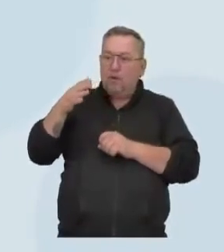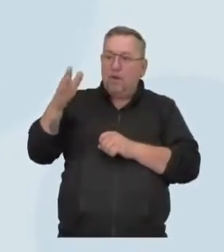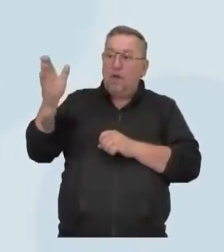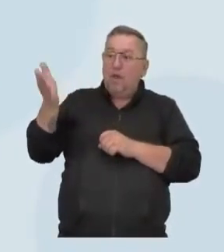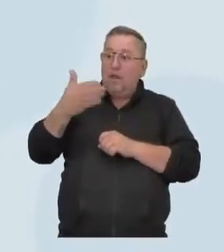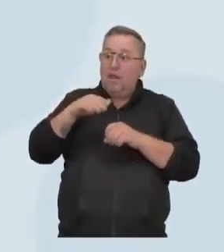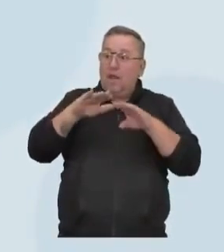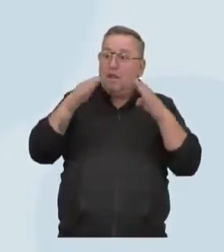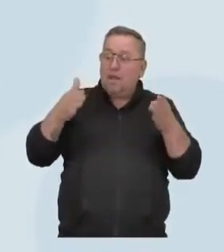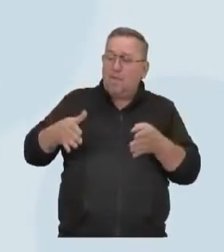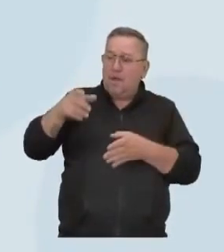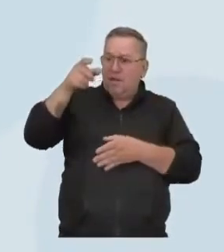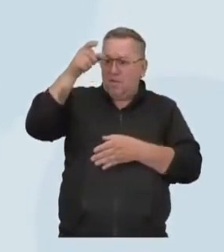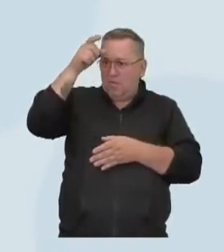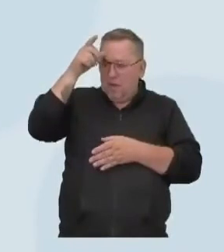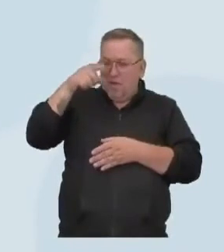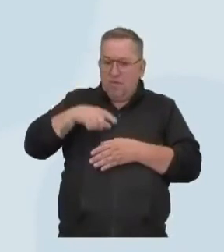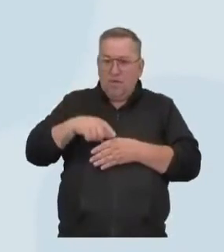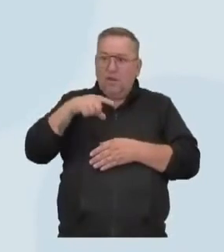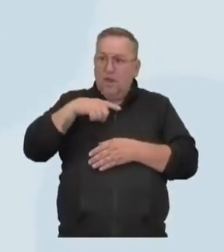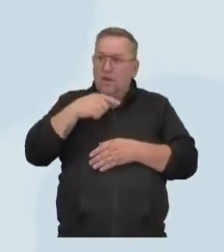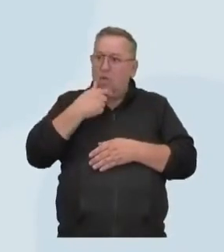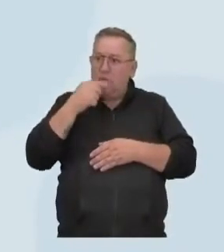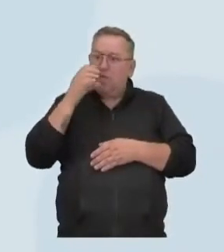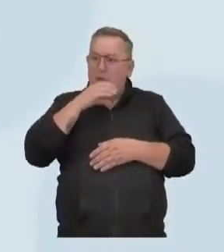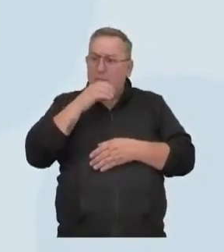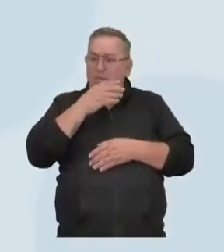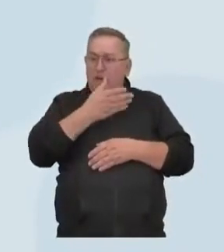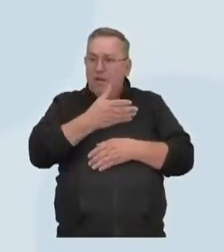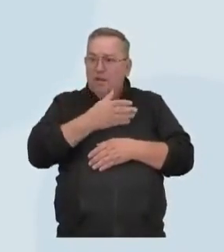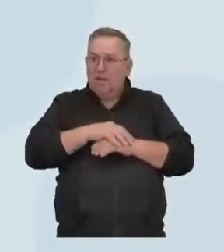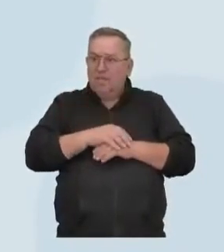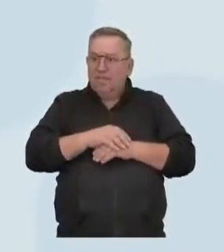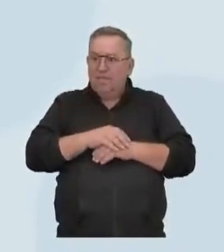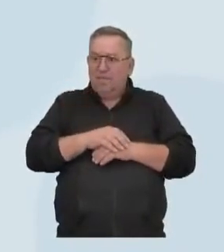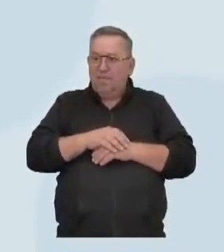mesma, diabo, que aqui o senhor tem pressa. Você já não tem topado disso?